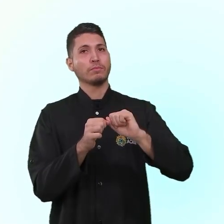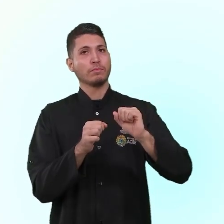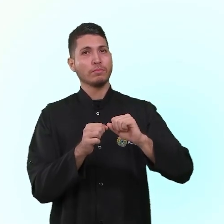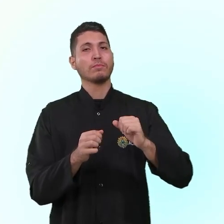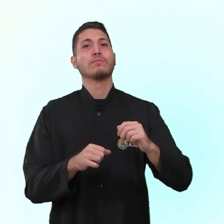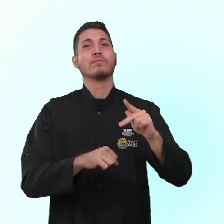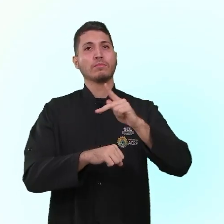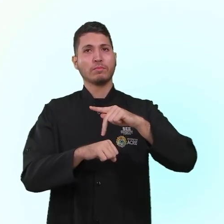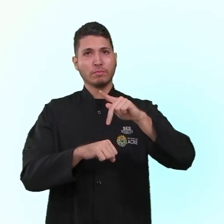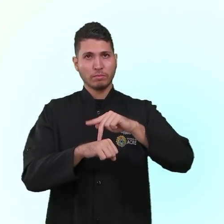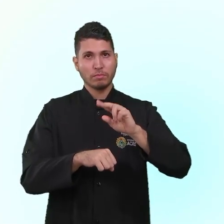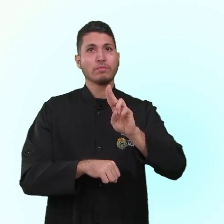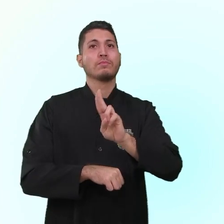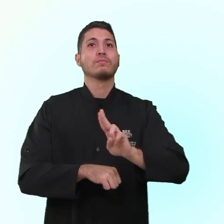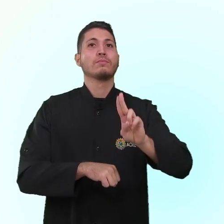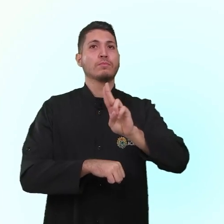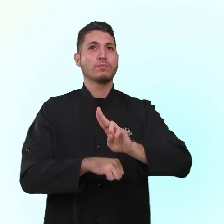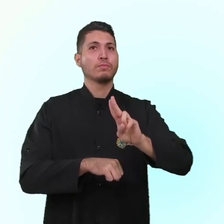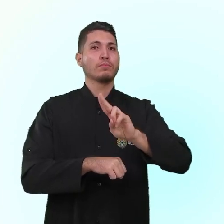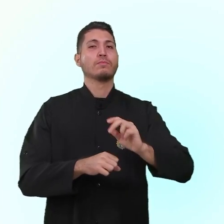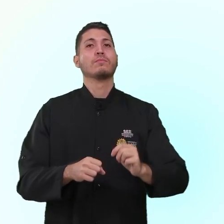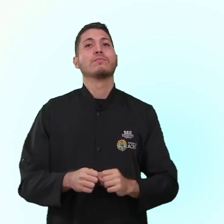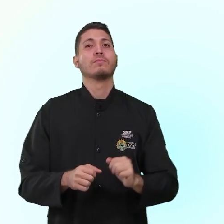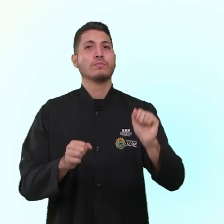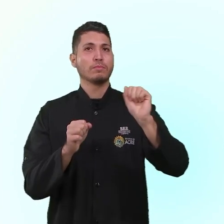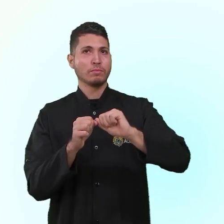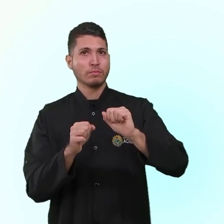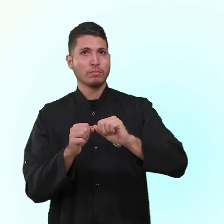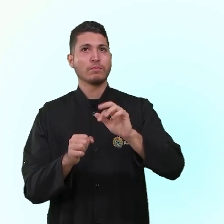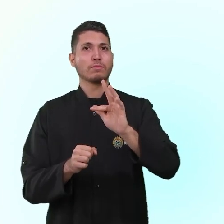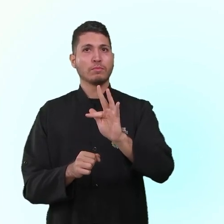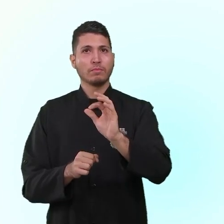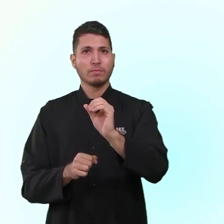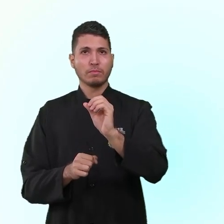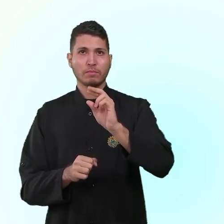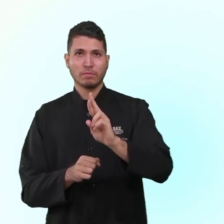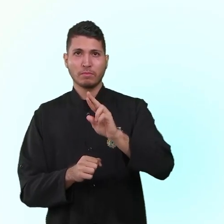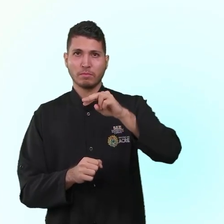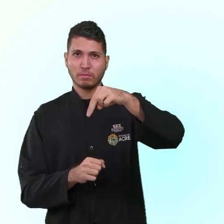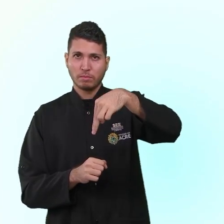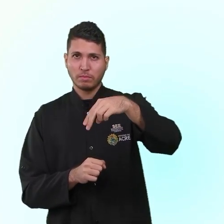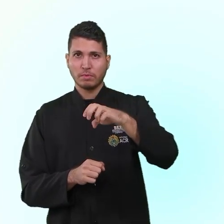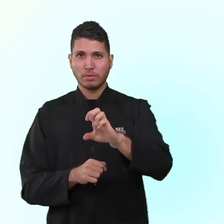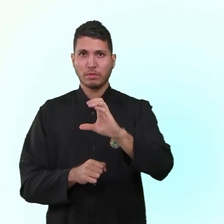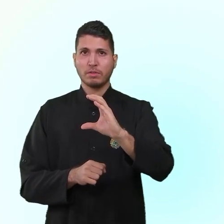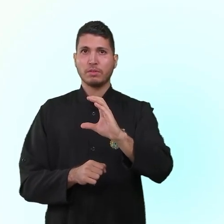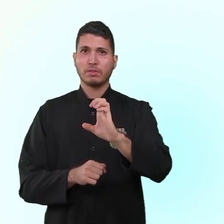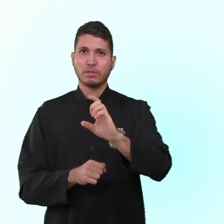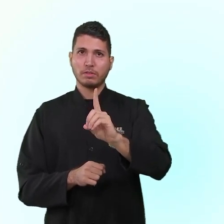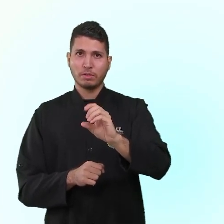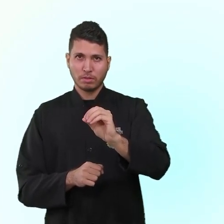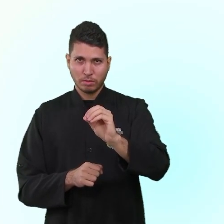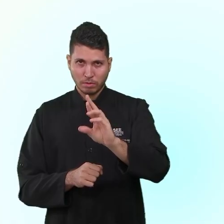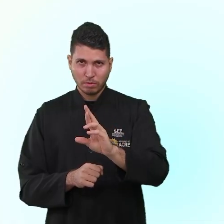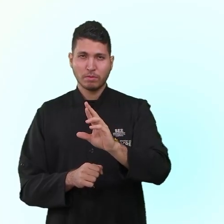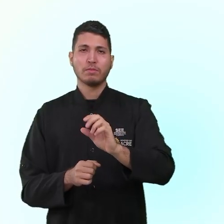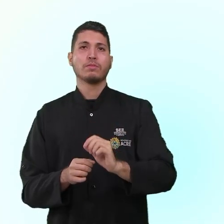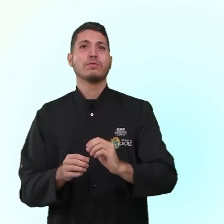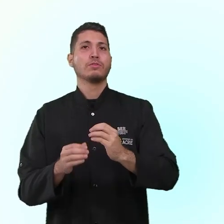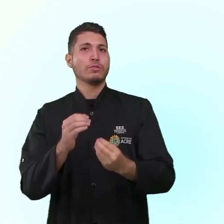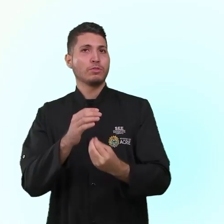países consumidores e quem são os países fornecedores de